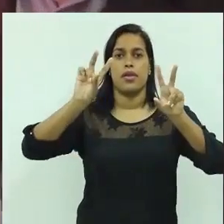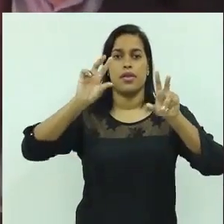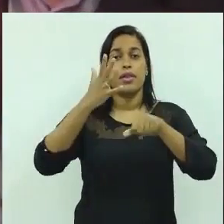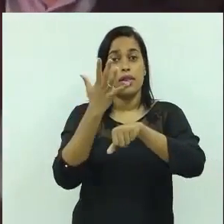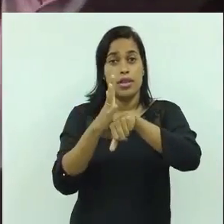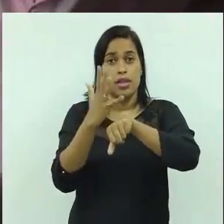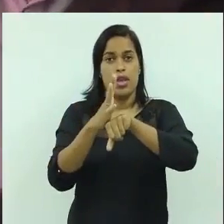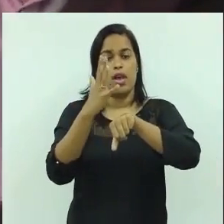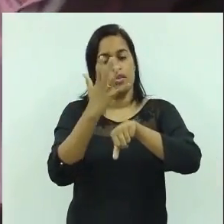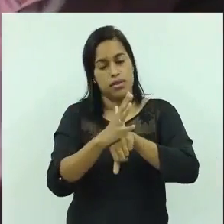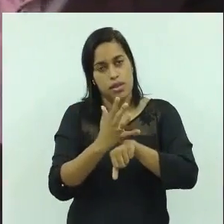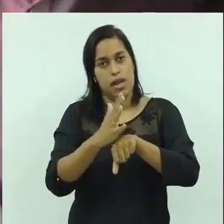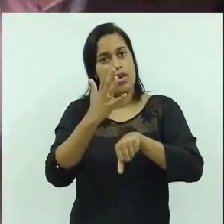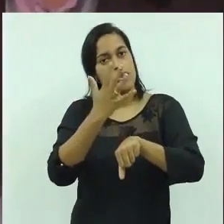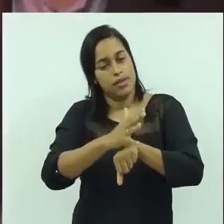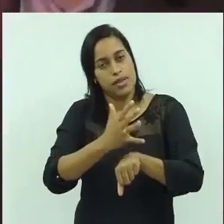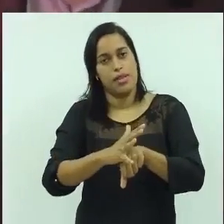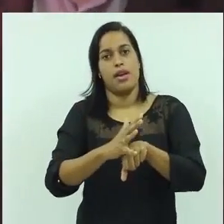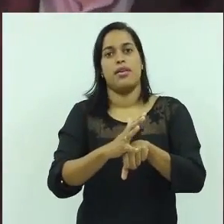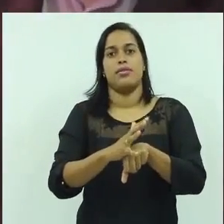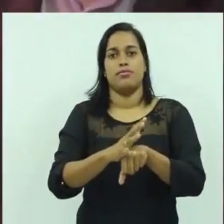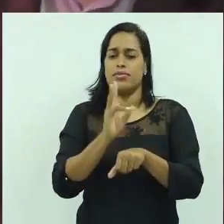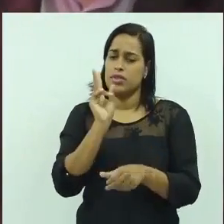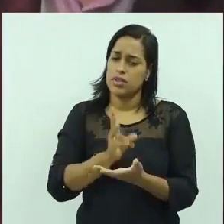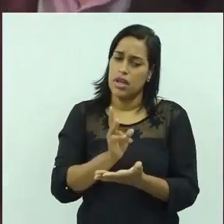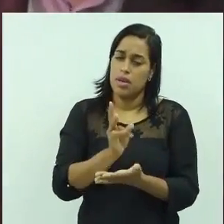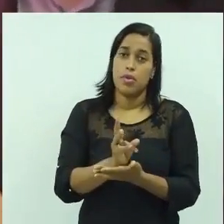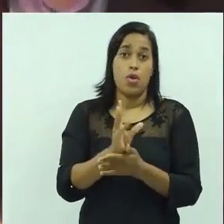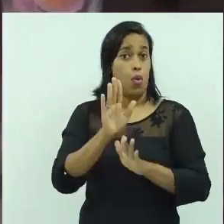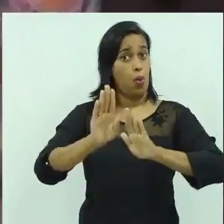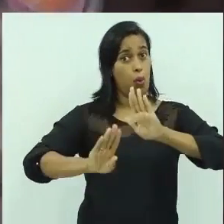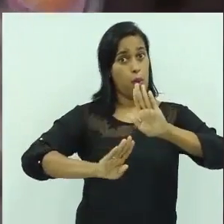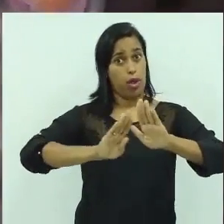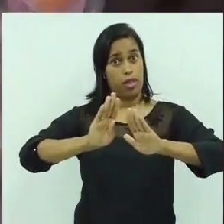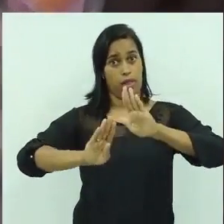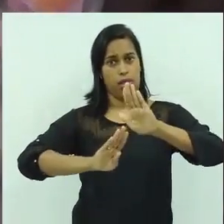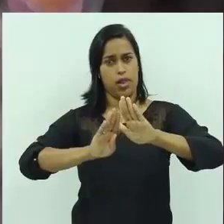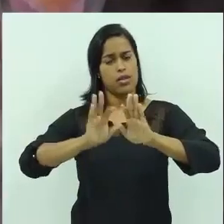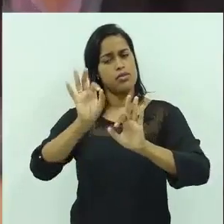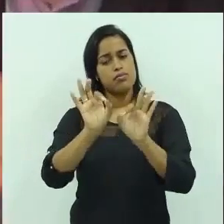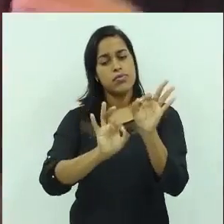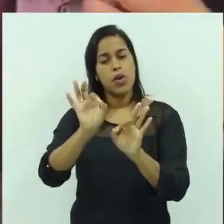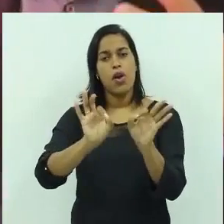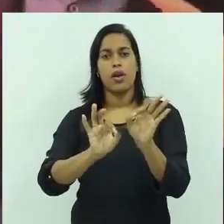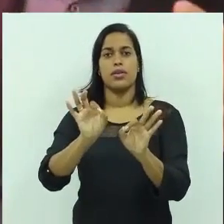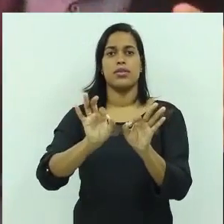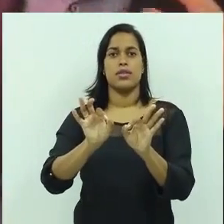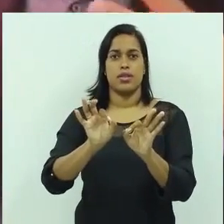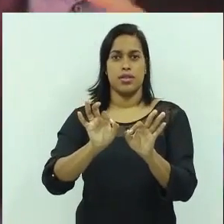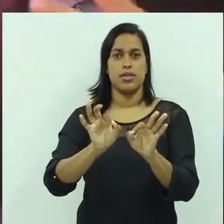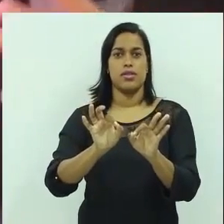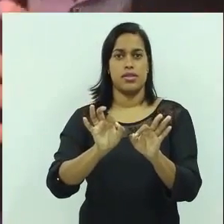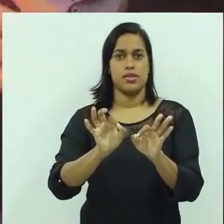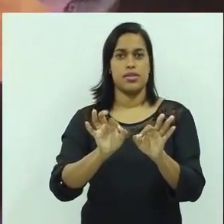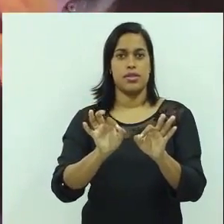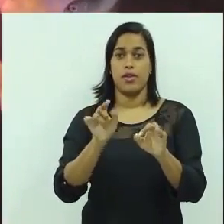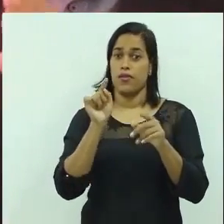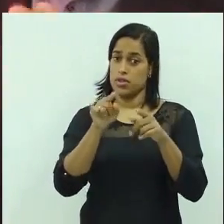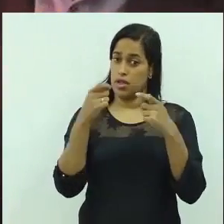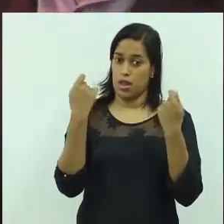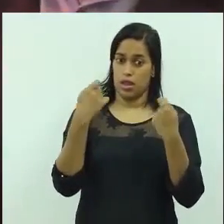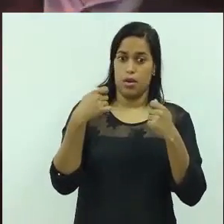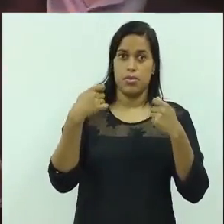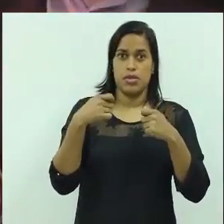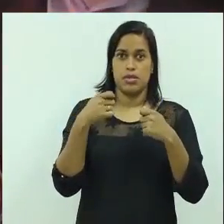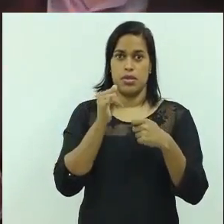treinar, treinar e treinar. Cuidado com o improviso, prepare-se. Não é? Então eu sempre digo assim, você não deve ir